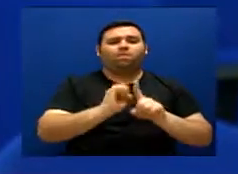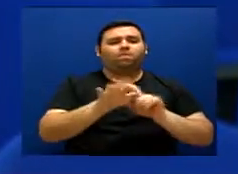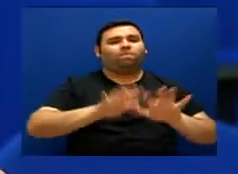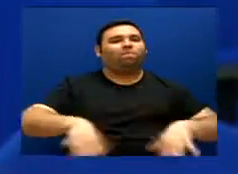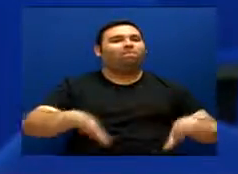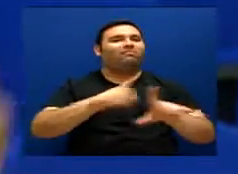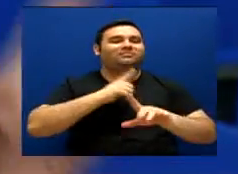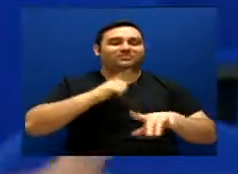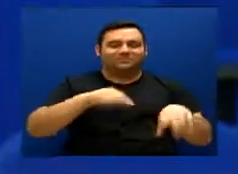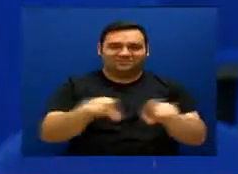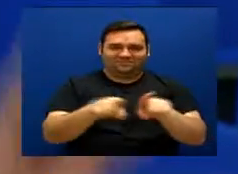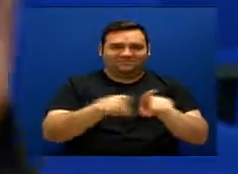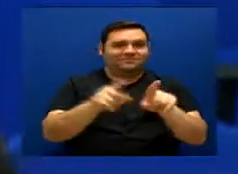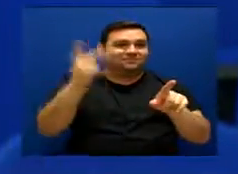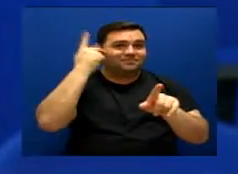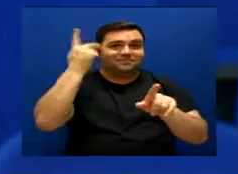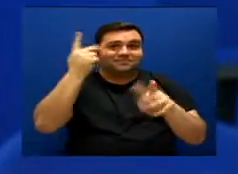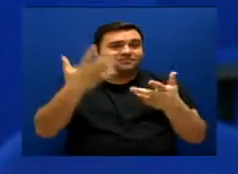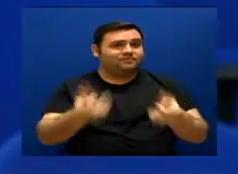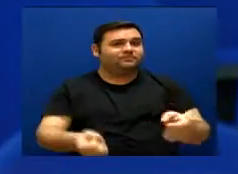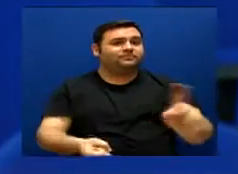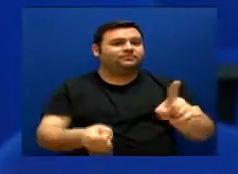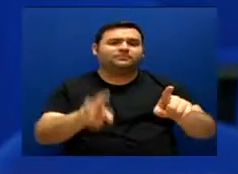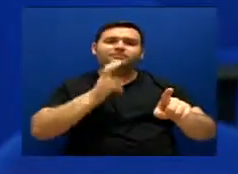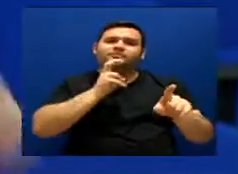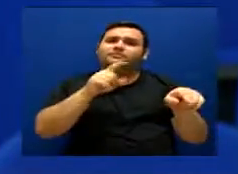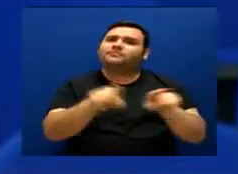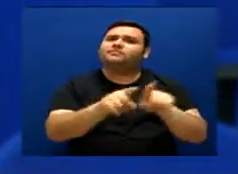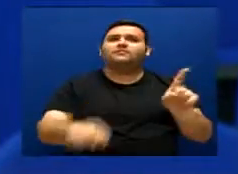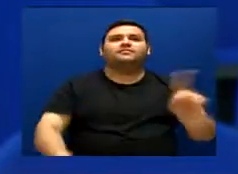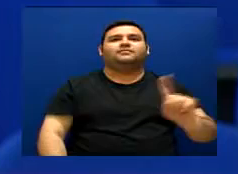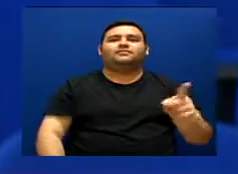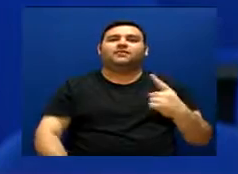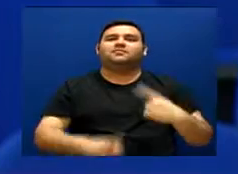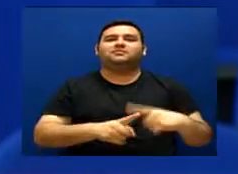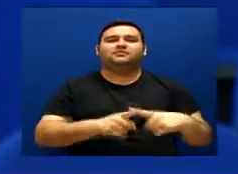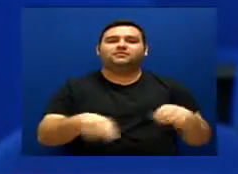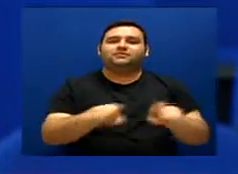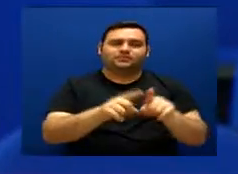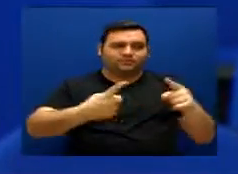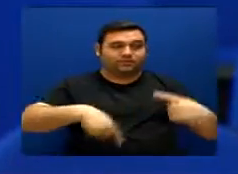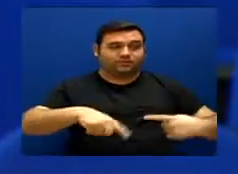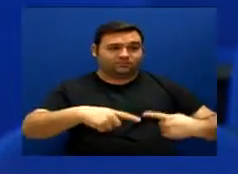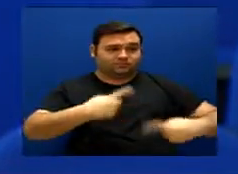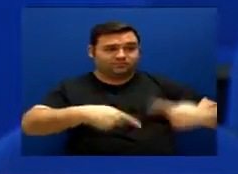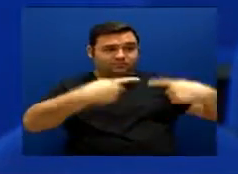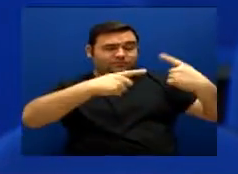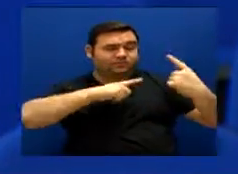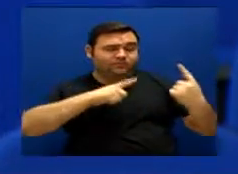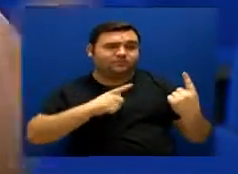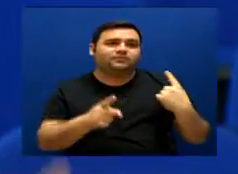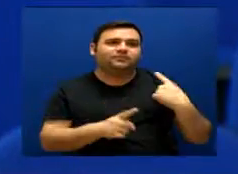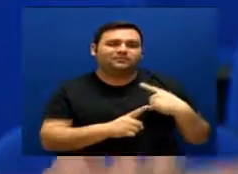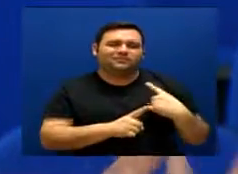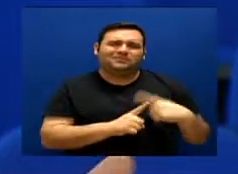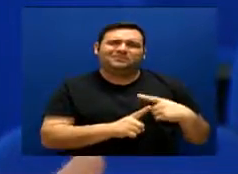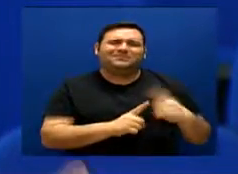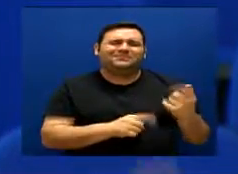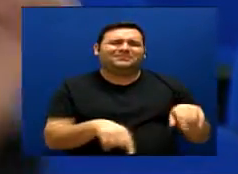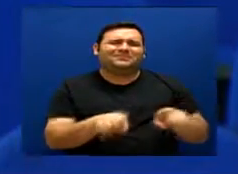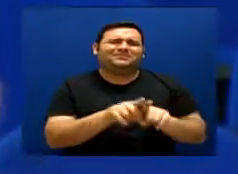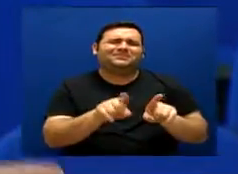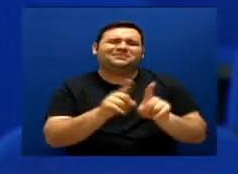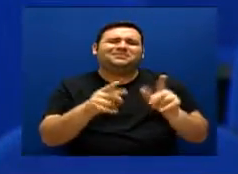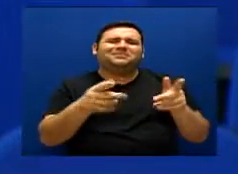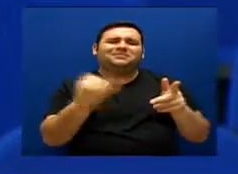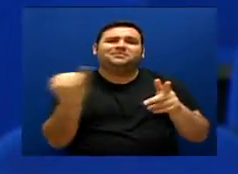podemos aceitar isso em São Paulo, em Sorocaba. E daí é importante trazer esse debate, porque e até